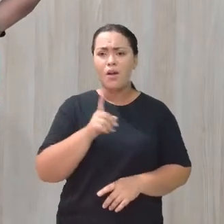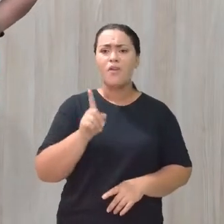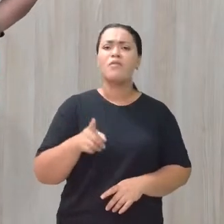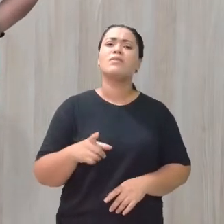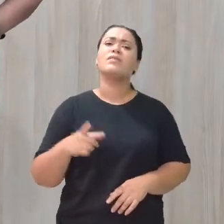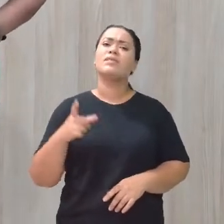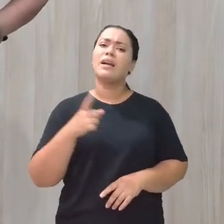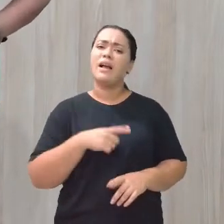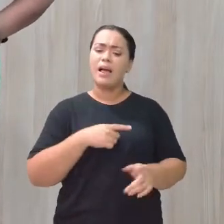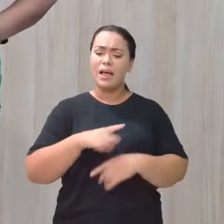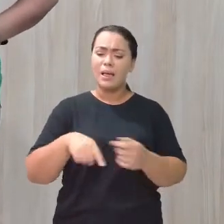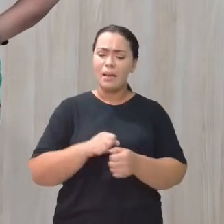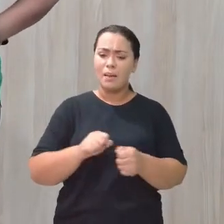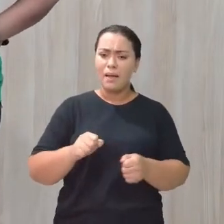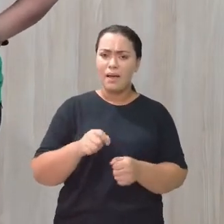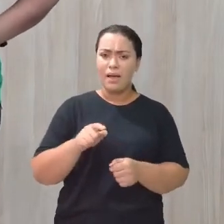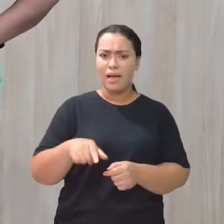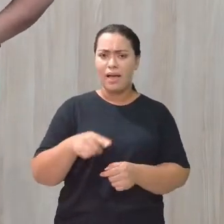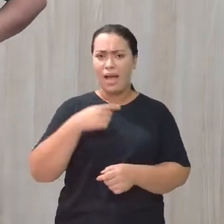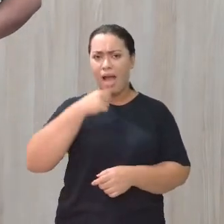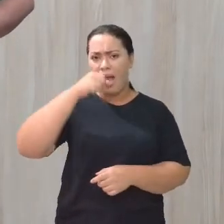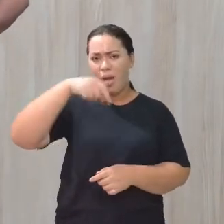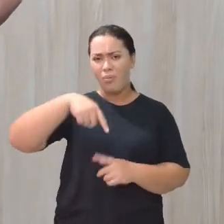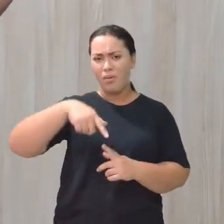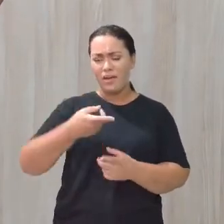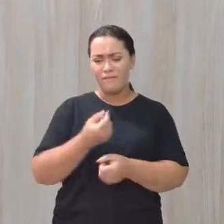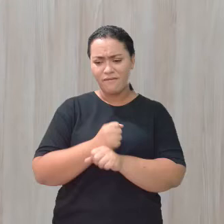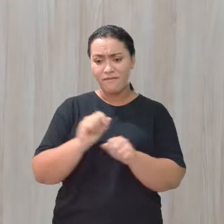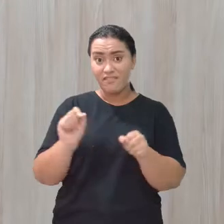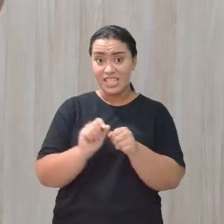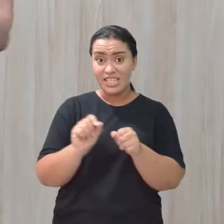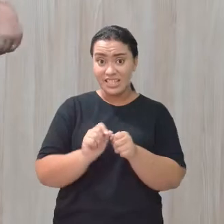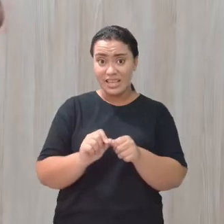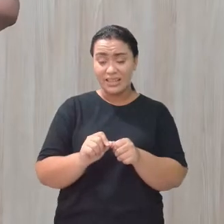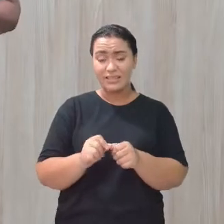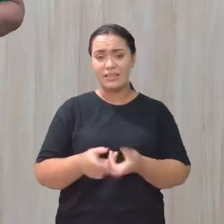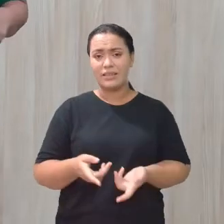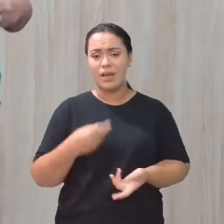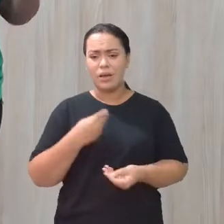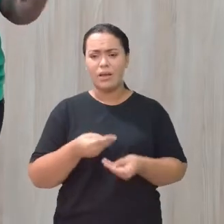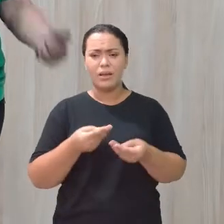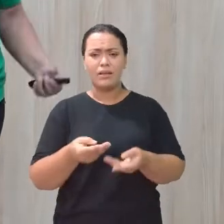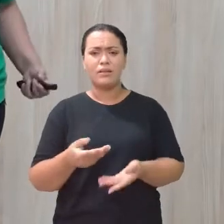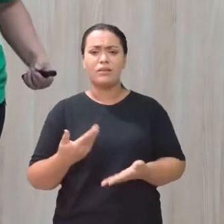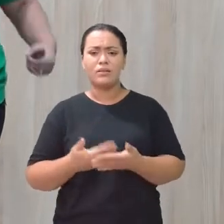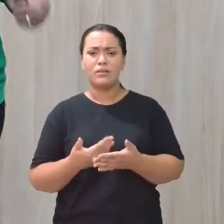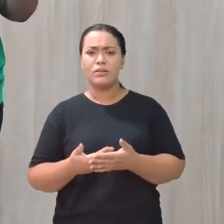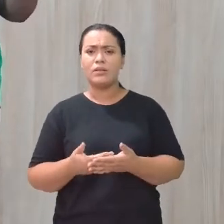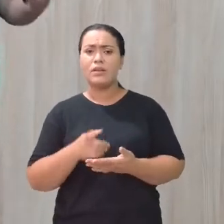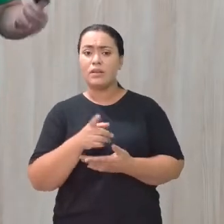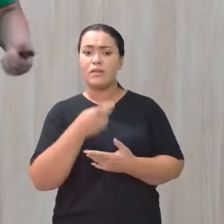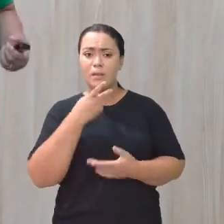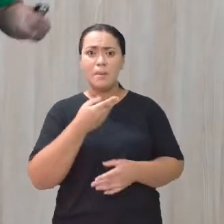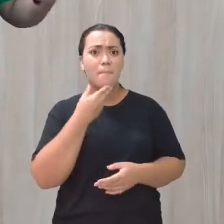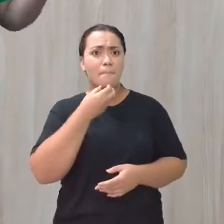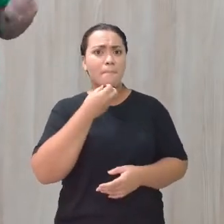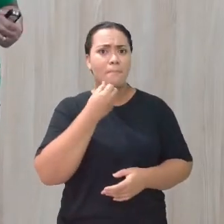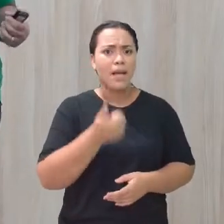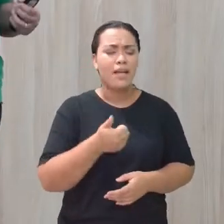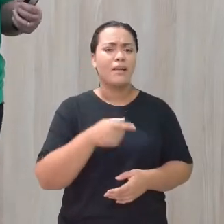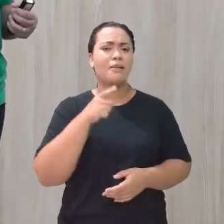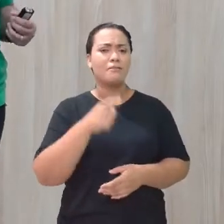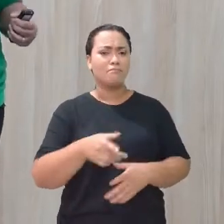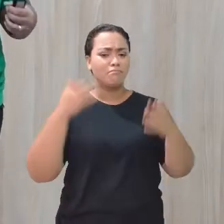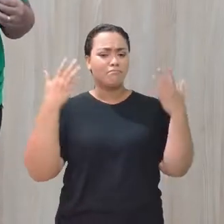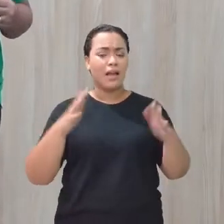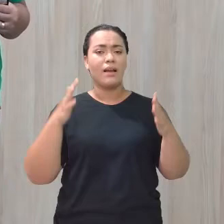desce nó em pingo d'água. Quando eu estou entregando um trabalho escolar para você, eu estou querendo dizer que você foi bem, que você realmente